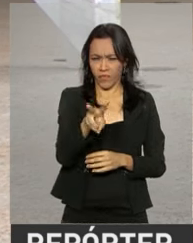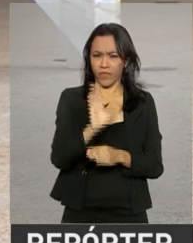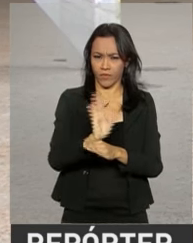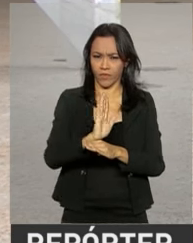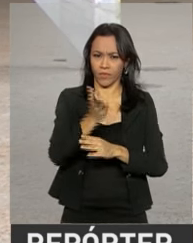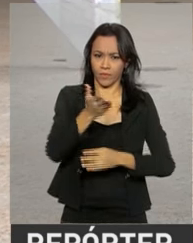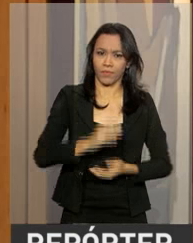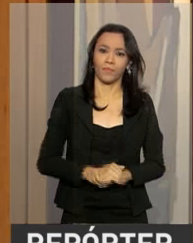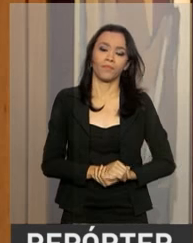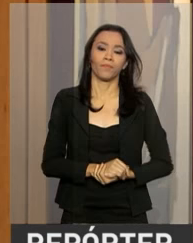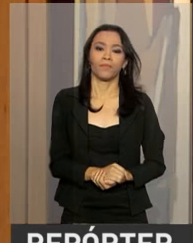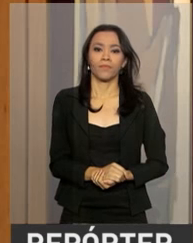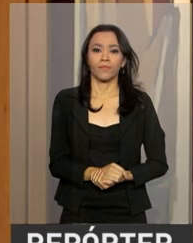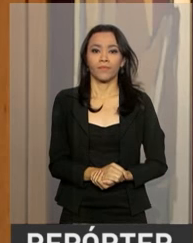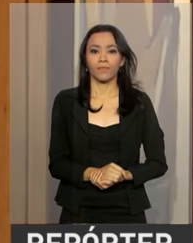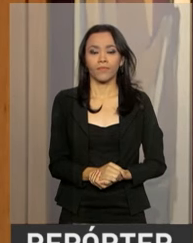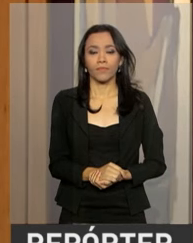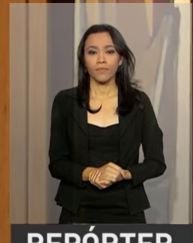vídeo.